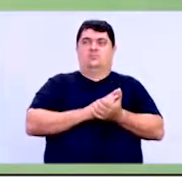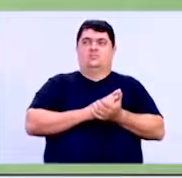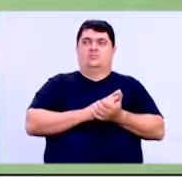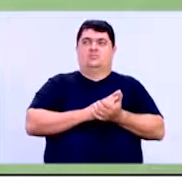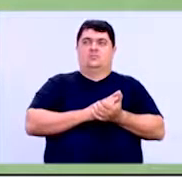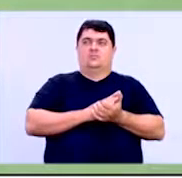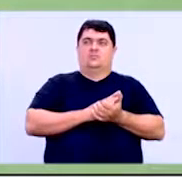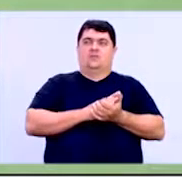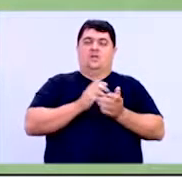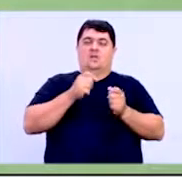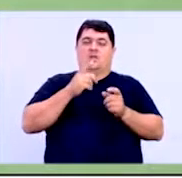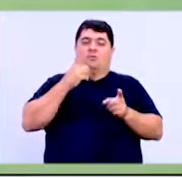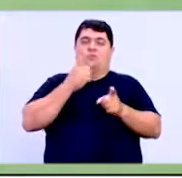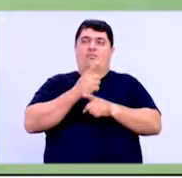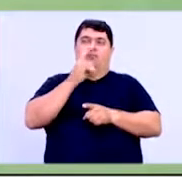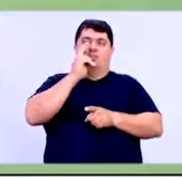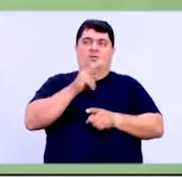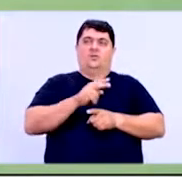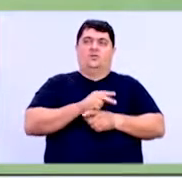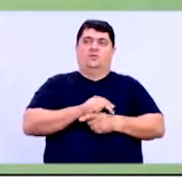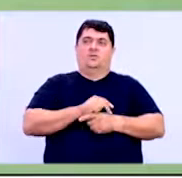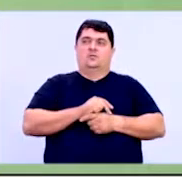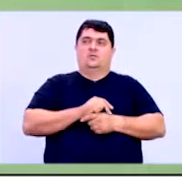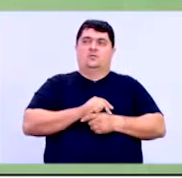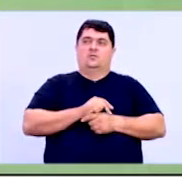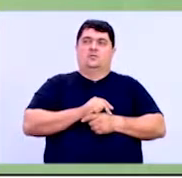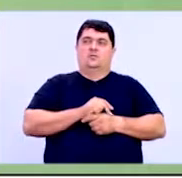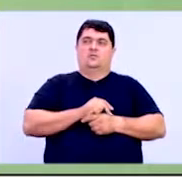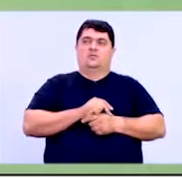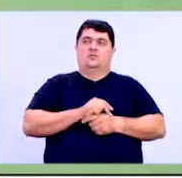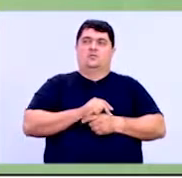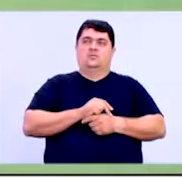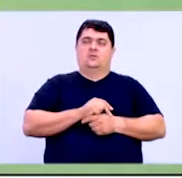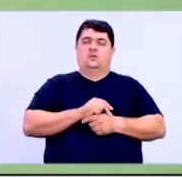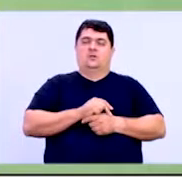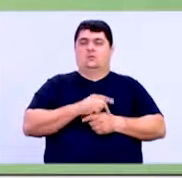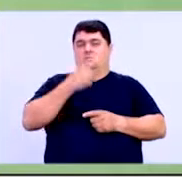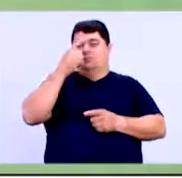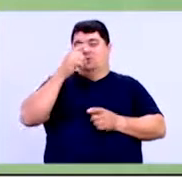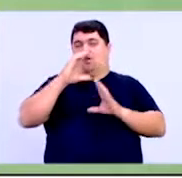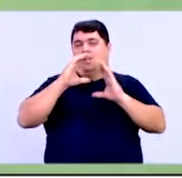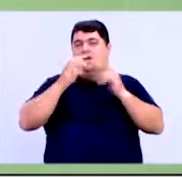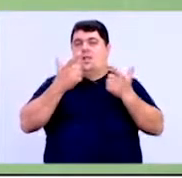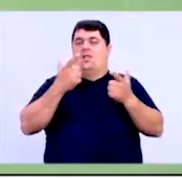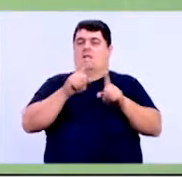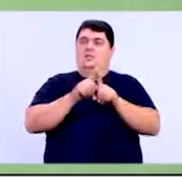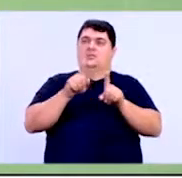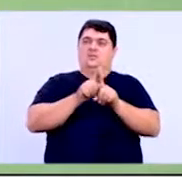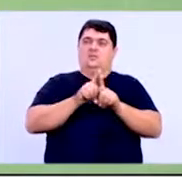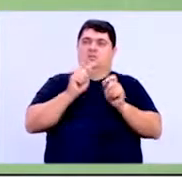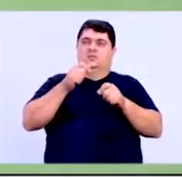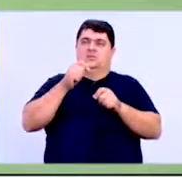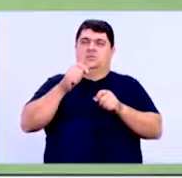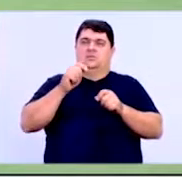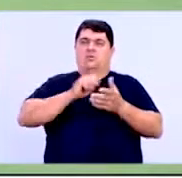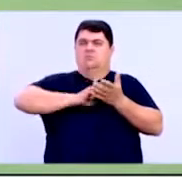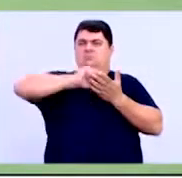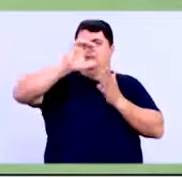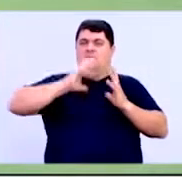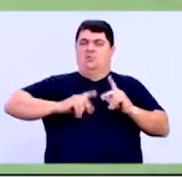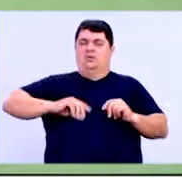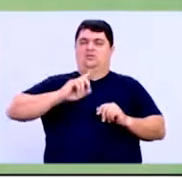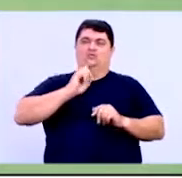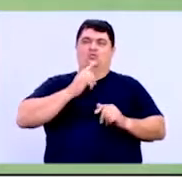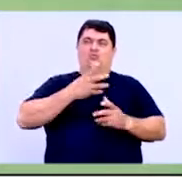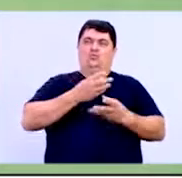consegue identificar. Então, de forma assim racional e lógica, você logo entende aqui. Deixa eu apagar um pouquinho, né, Denise?